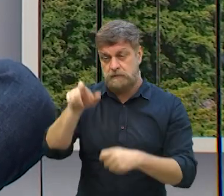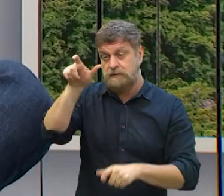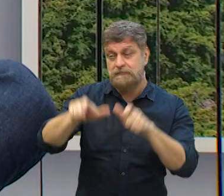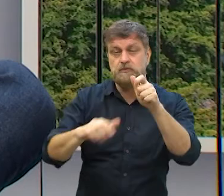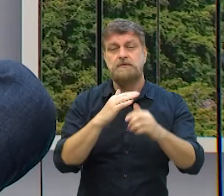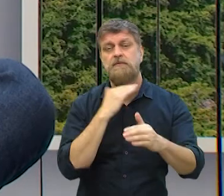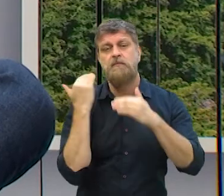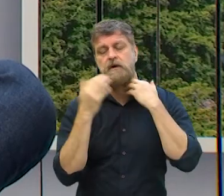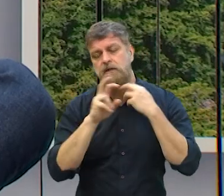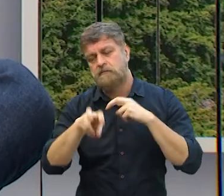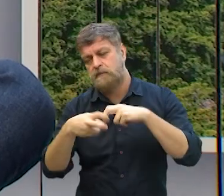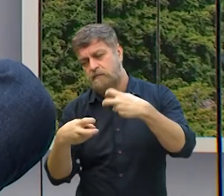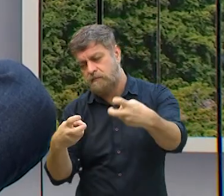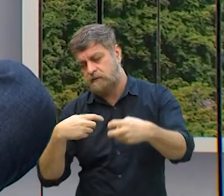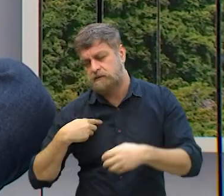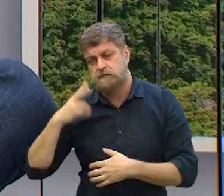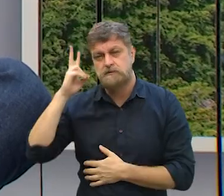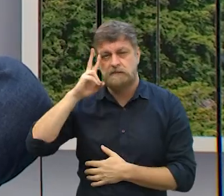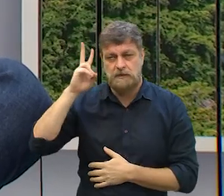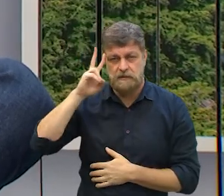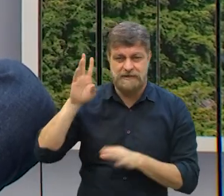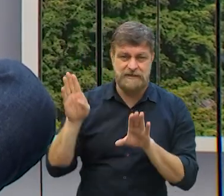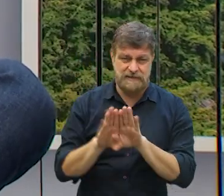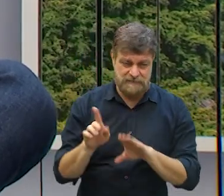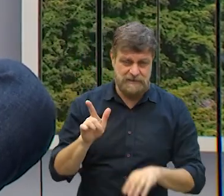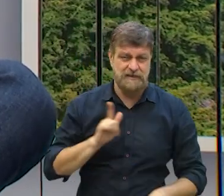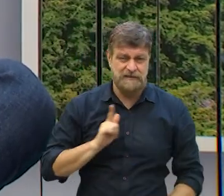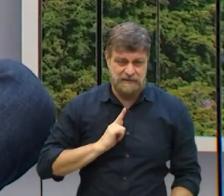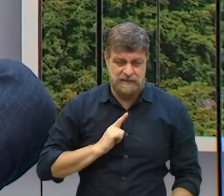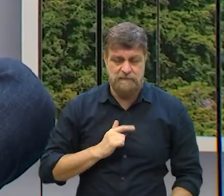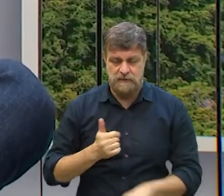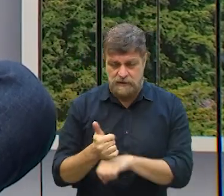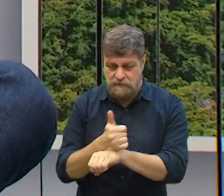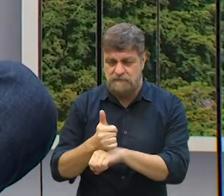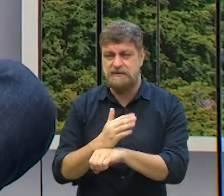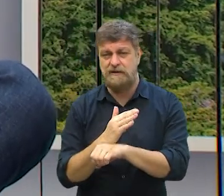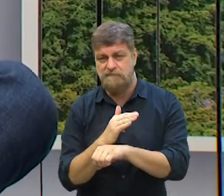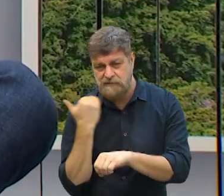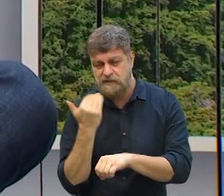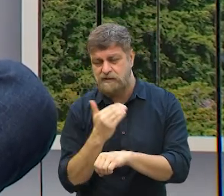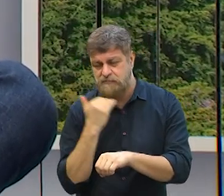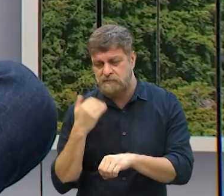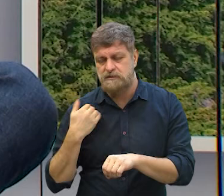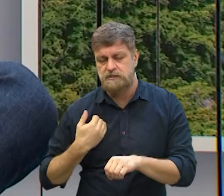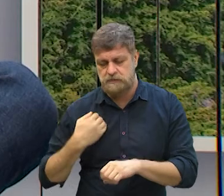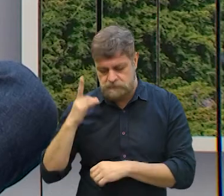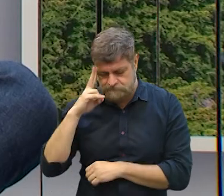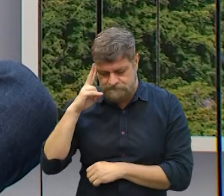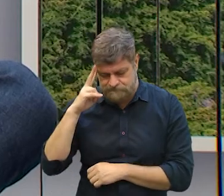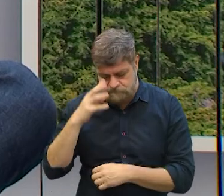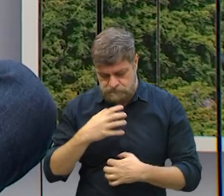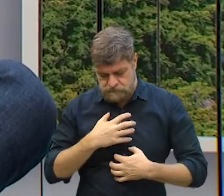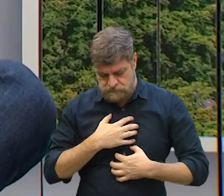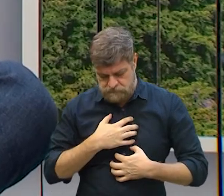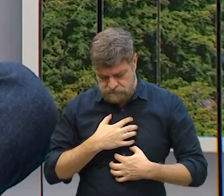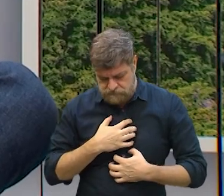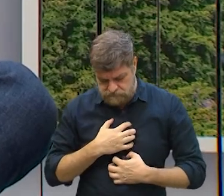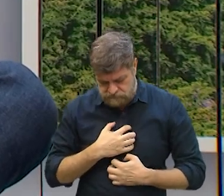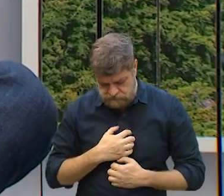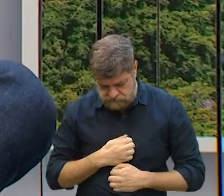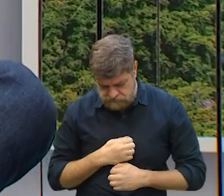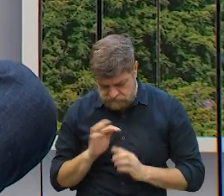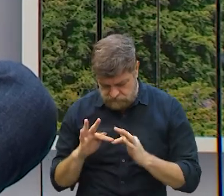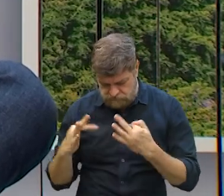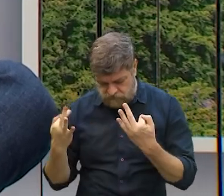aqueles que se foram, né, nessa pandemia. A gente tem que lembrar que houve baixas, a gente tem que render as homenagens, ser solidário